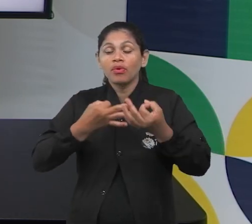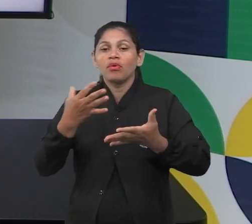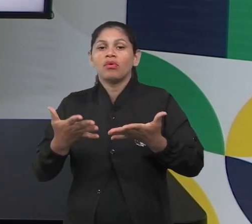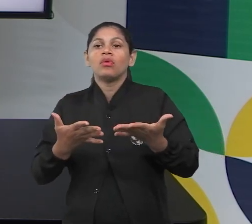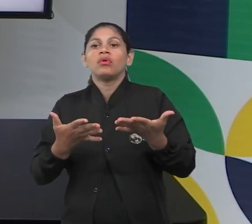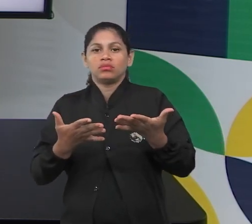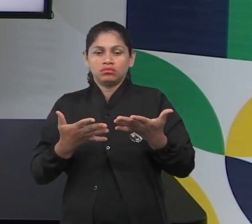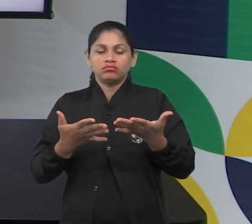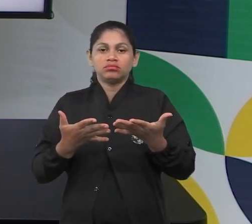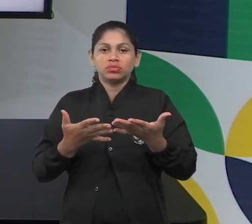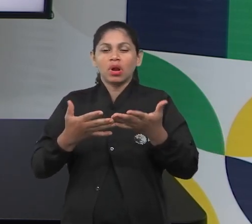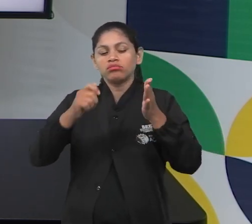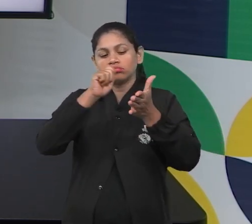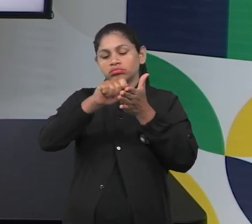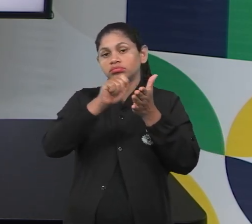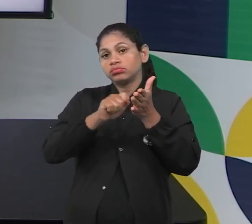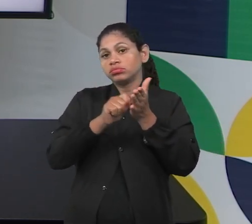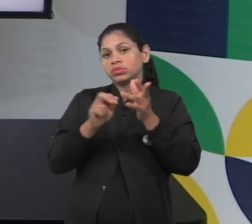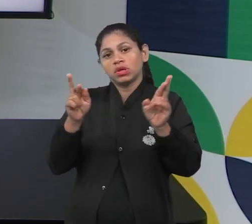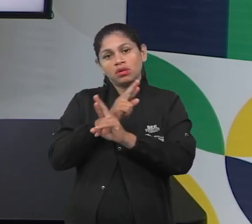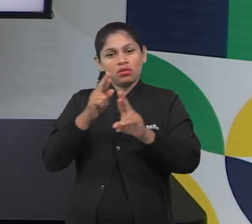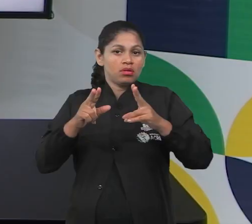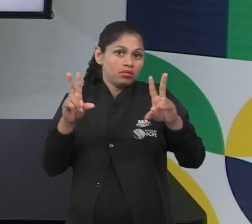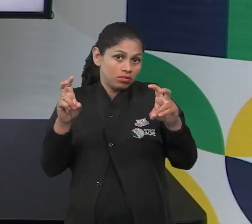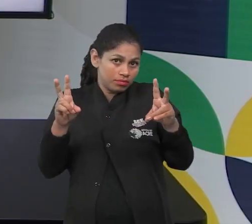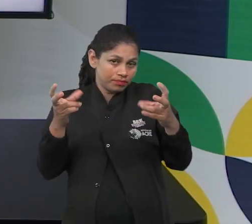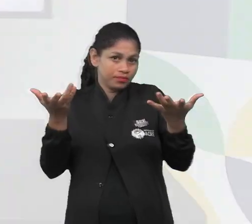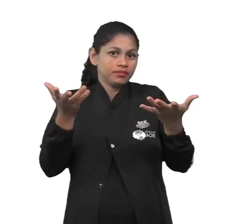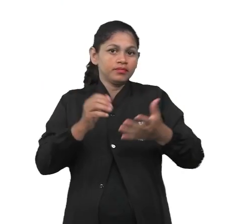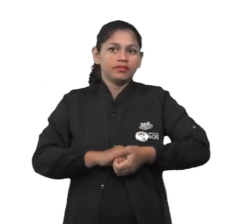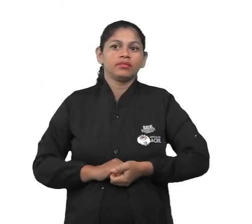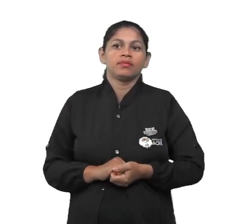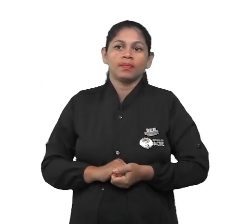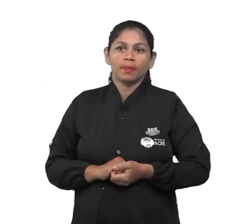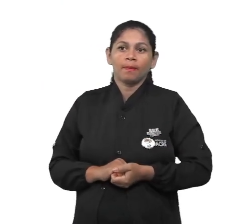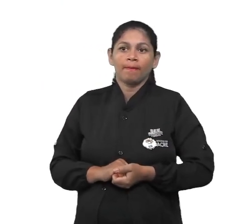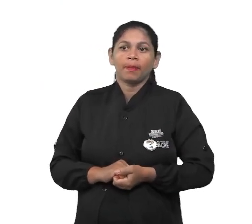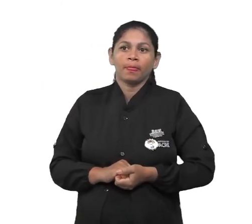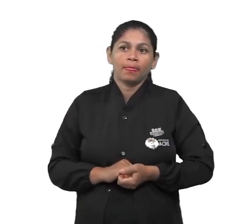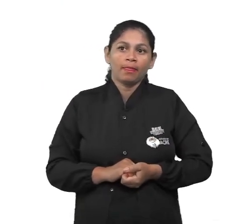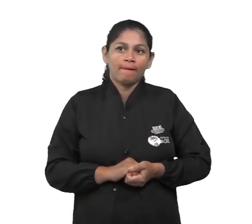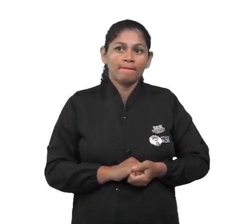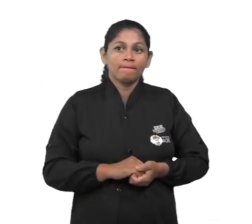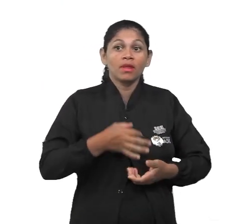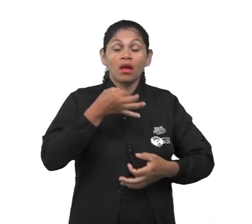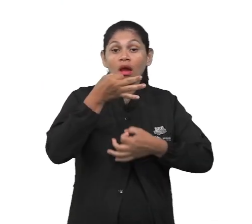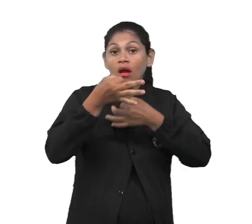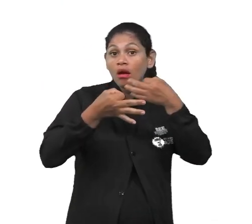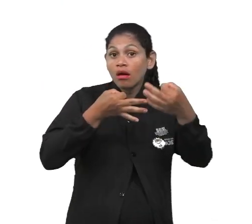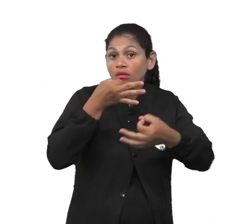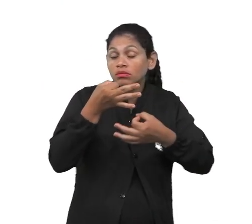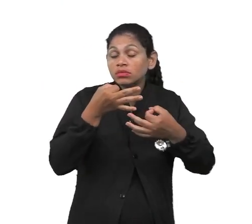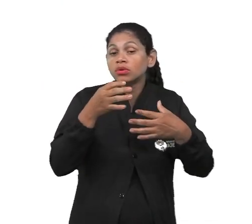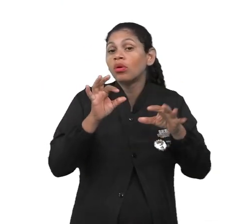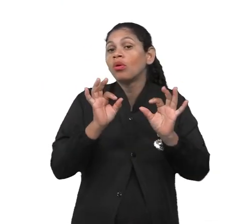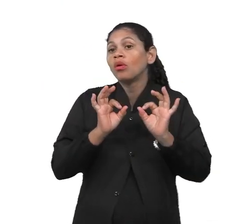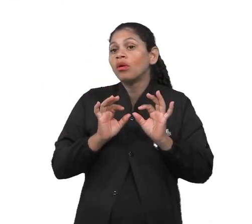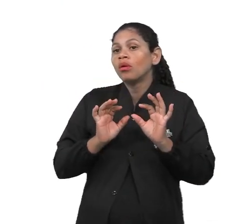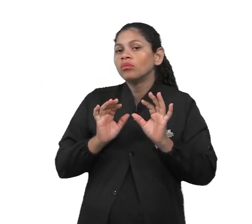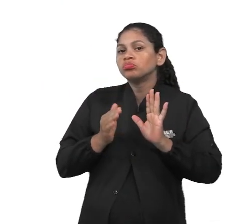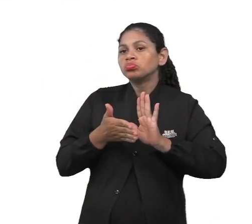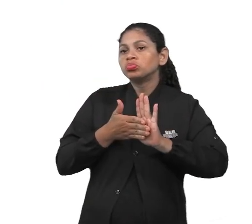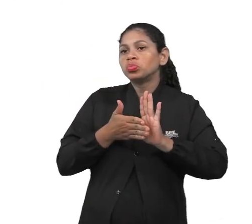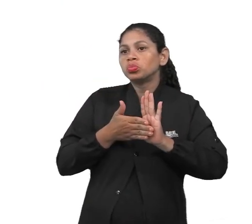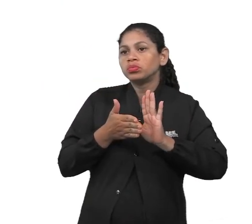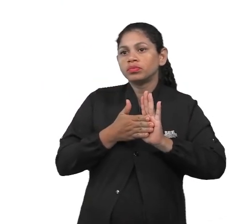sobre algo. E o argumentativo, que compõe a ideia da tipologia, pressupõe a